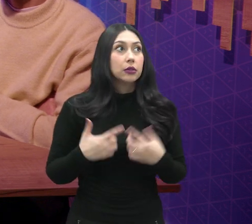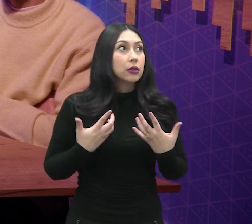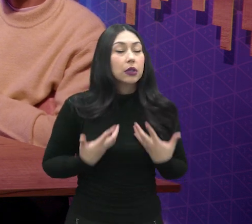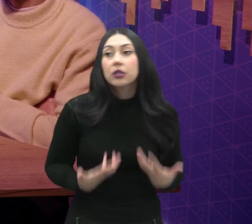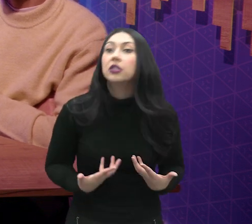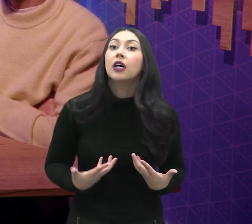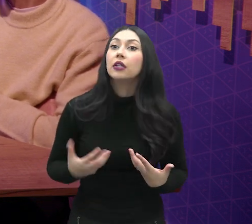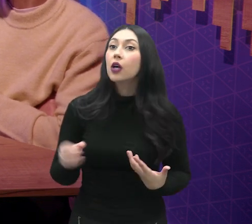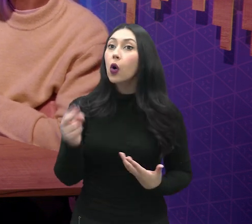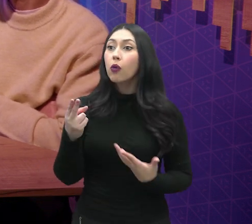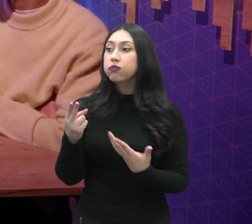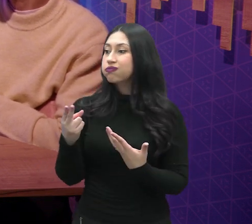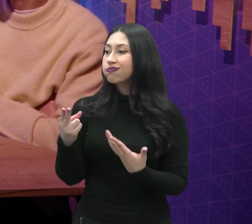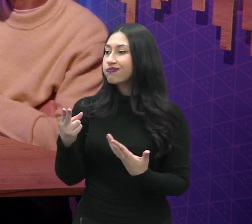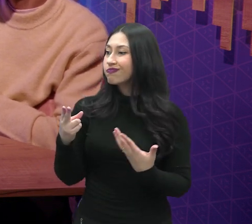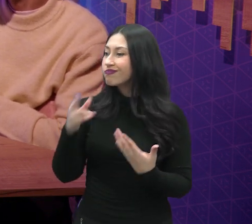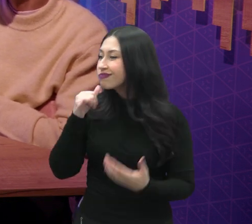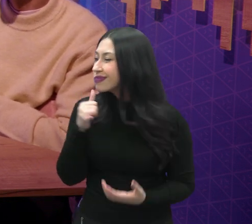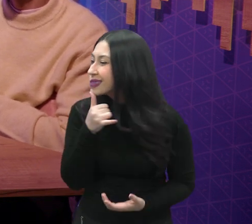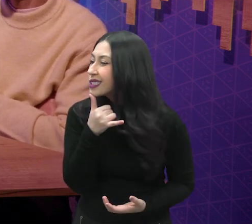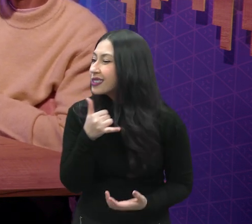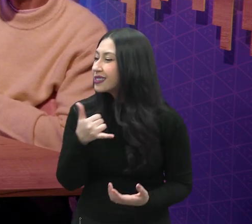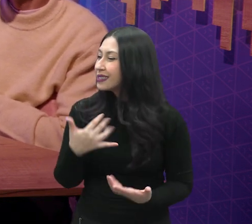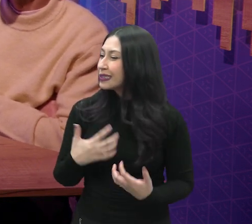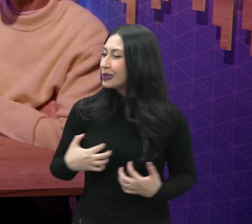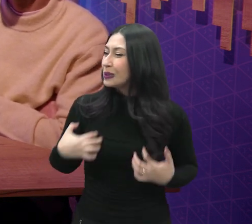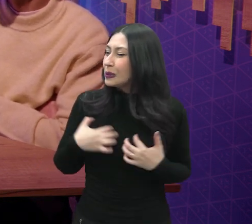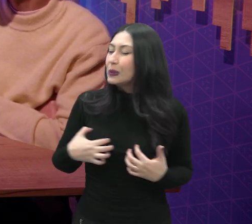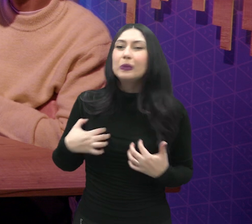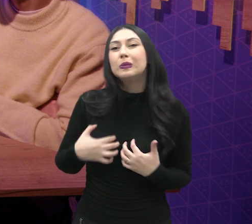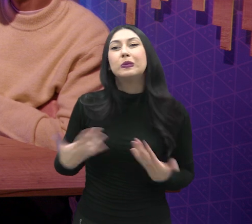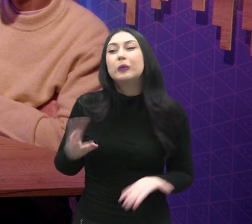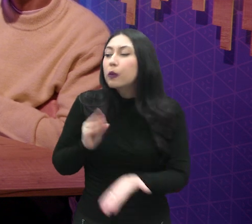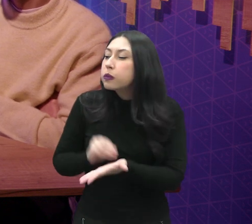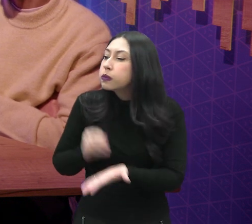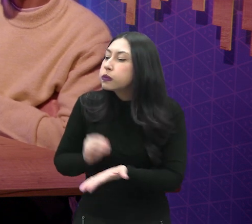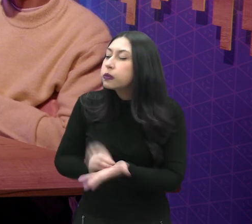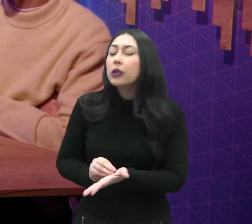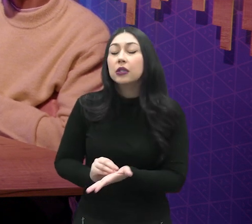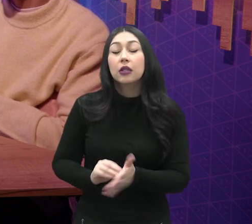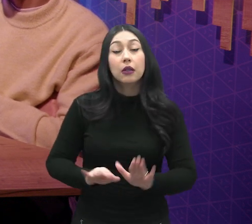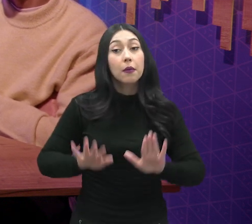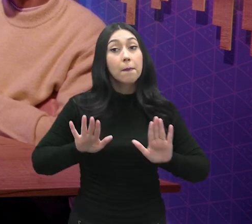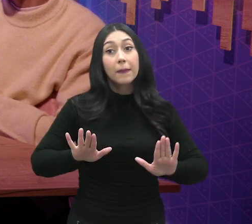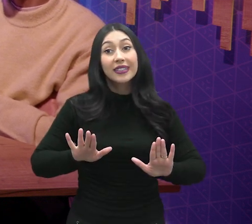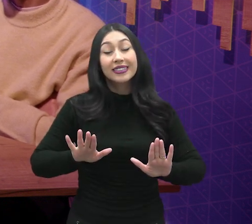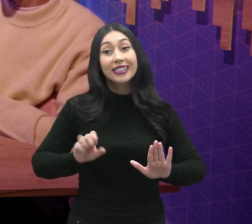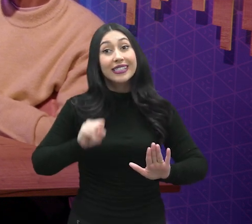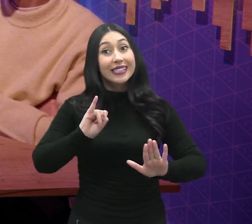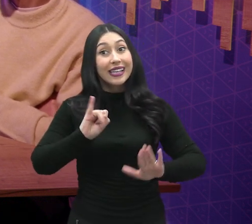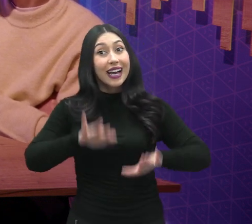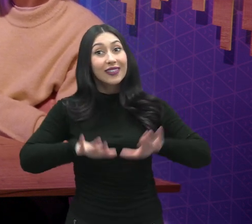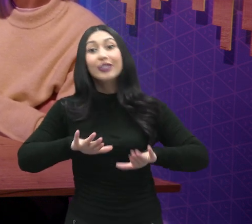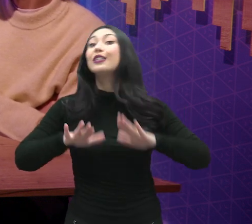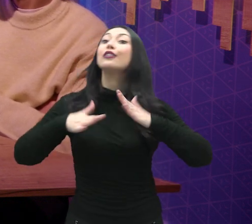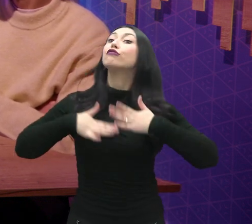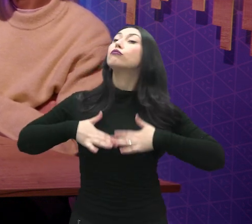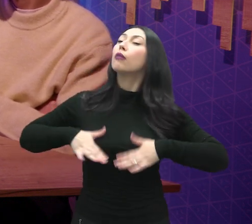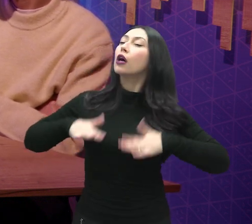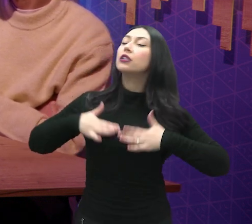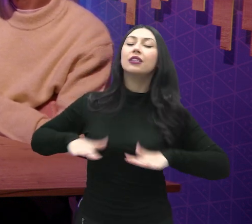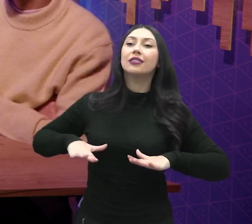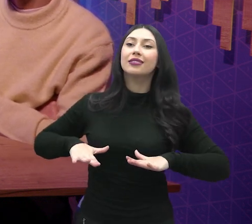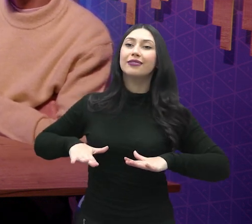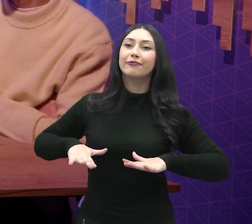sentem felizes com aquilo que estão fazendo, ou porque não estão se sentindo realizadas, né? Mas talvez bastasse um pouquinho de descanso